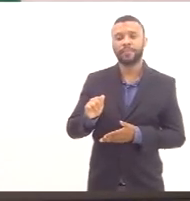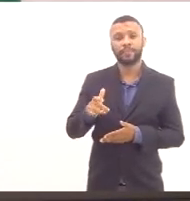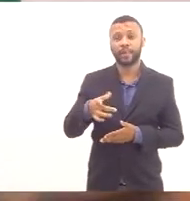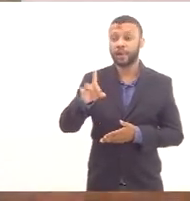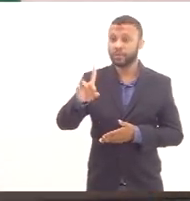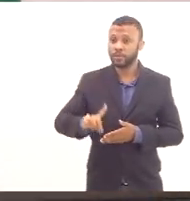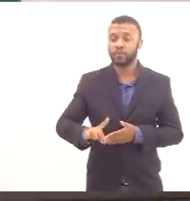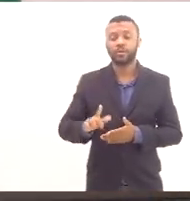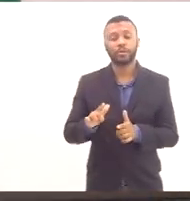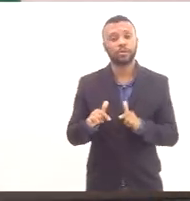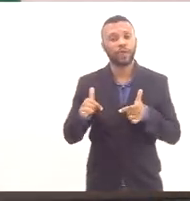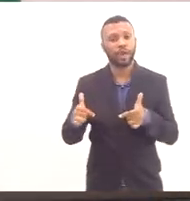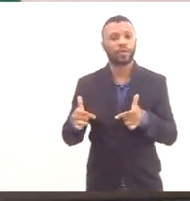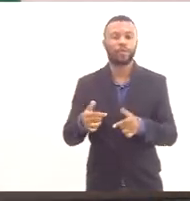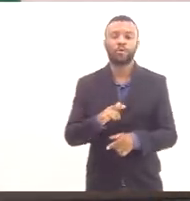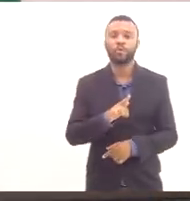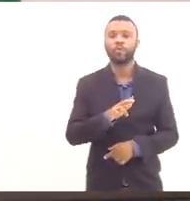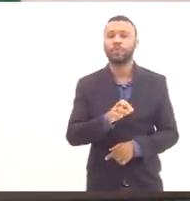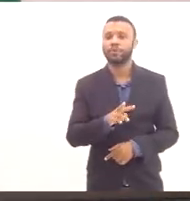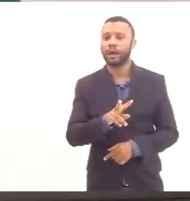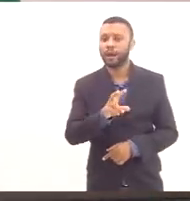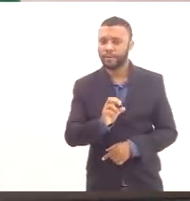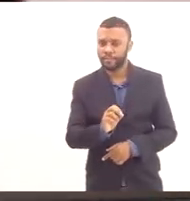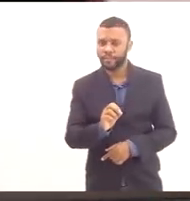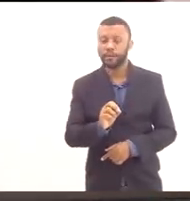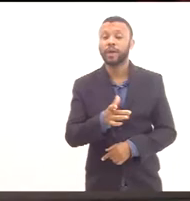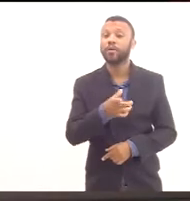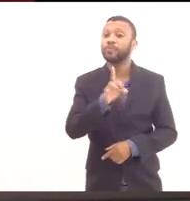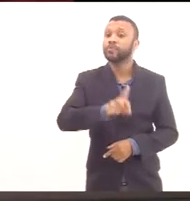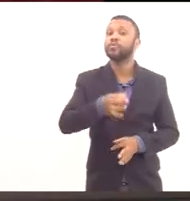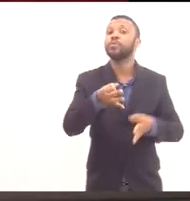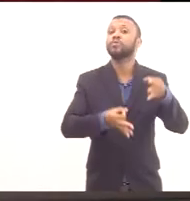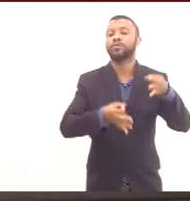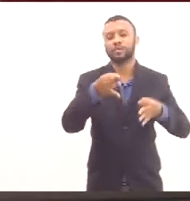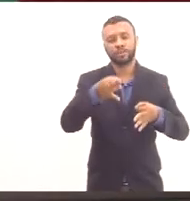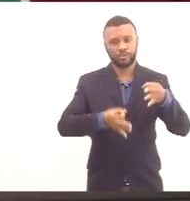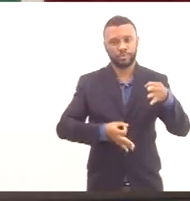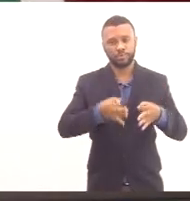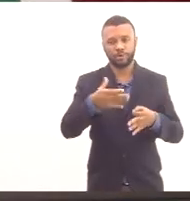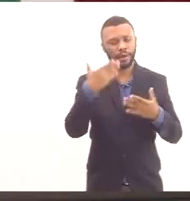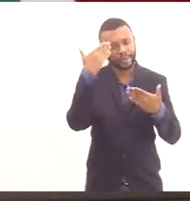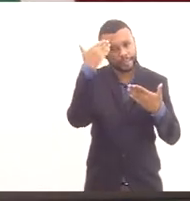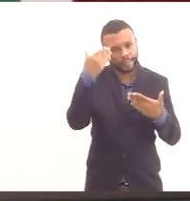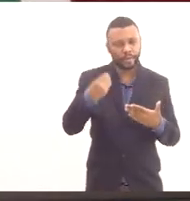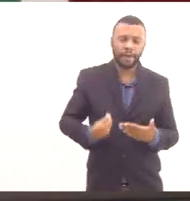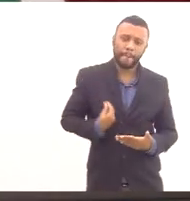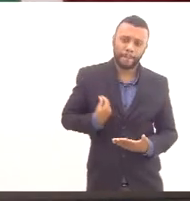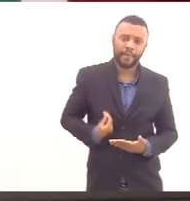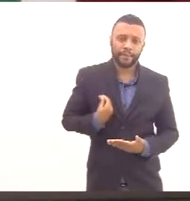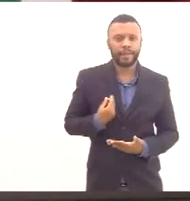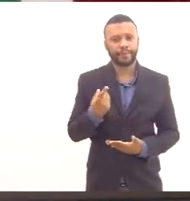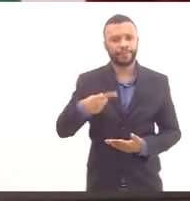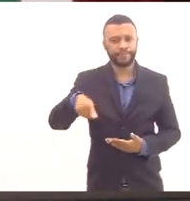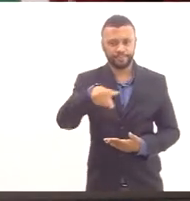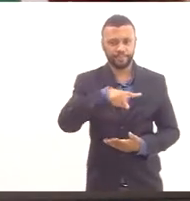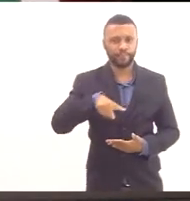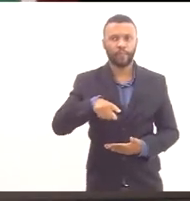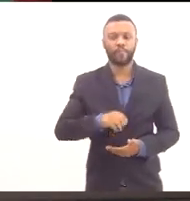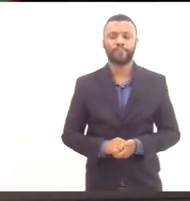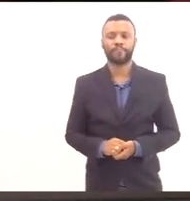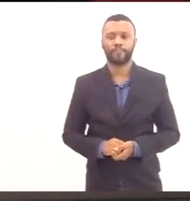Souza diretor de operações Gustavo Madureira Fonseca diretor jurídico é que agradeço também as presenças